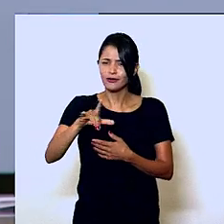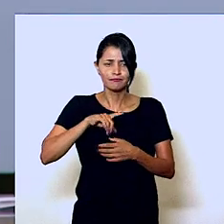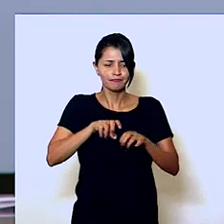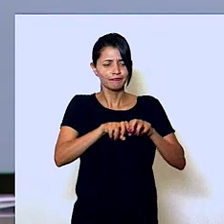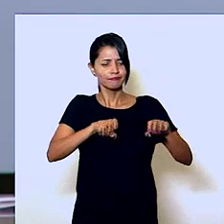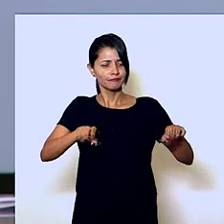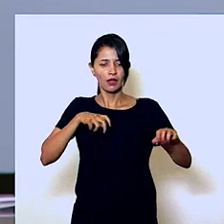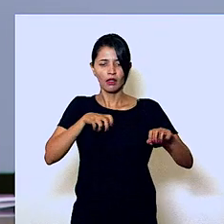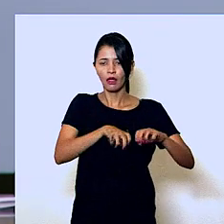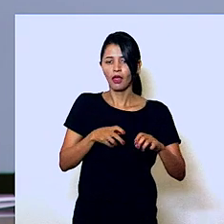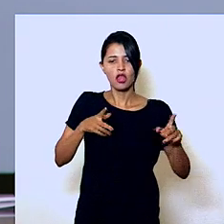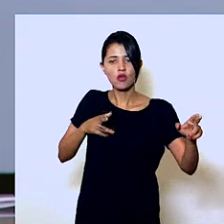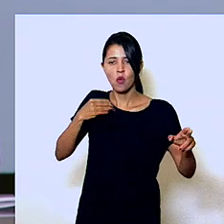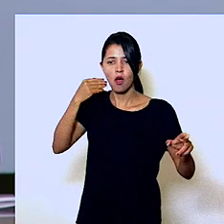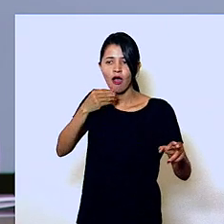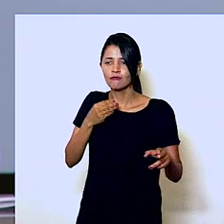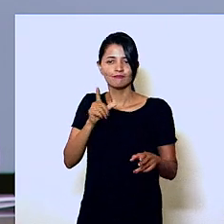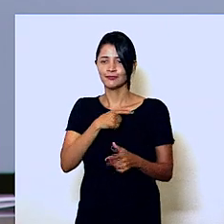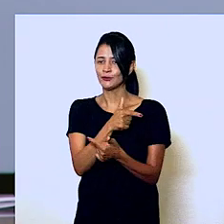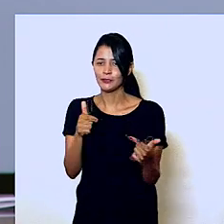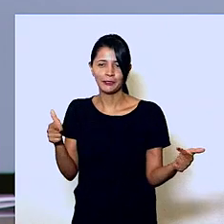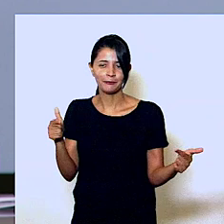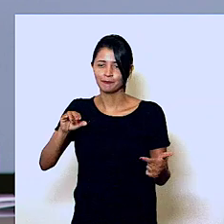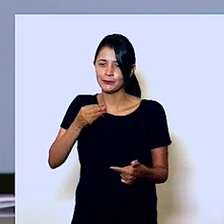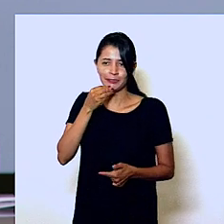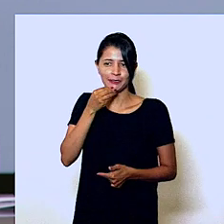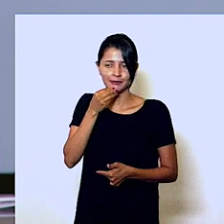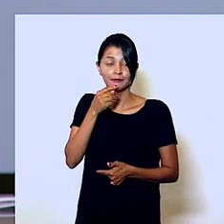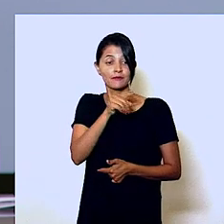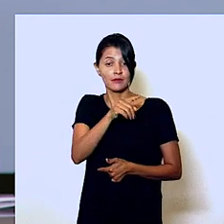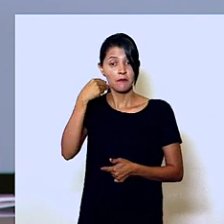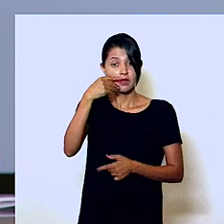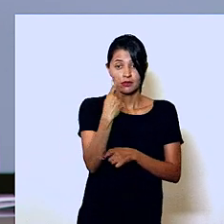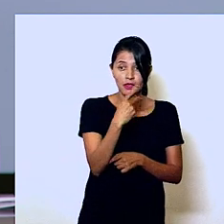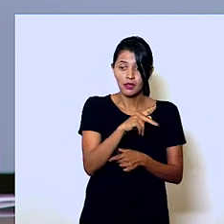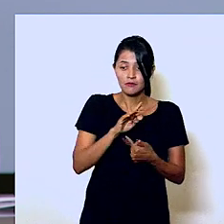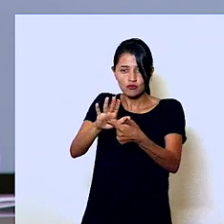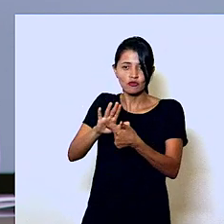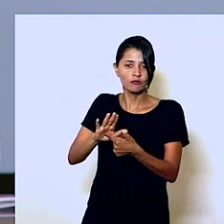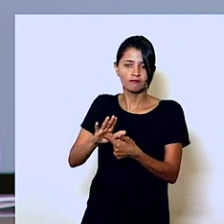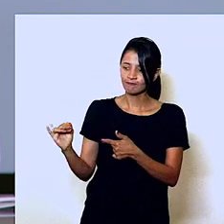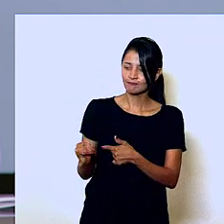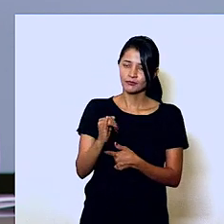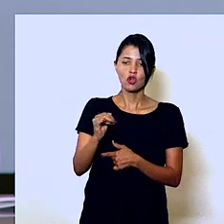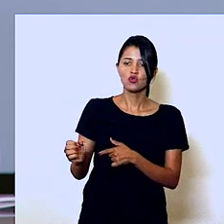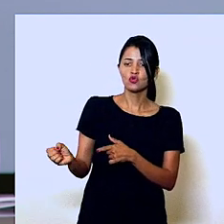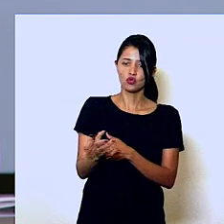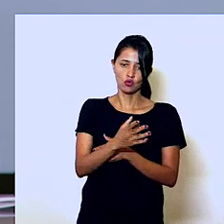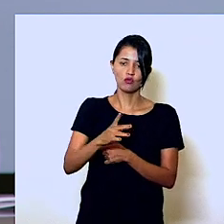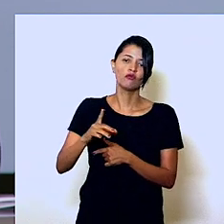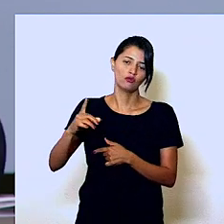de vivenciar. Essa experiência mostrou-se crucial em novo desafio que ele teve que enfrentar em seara